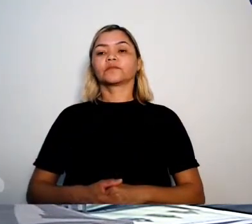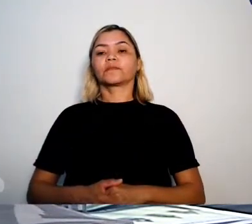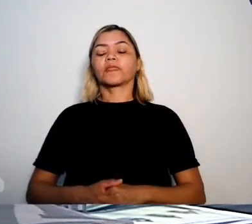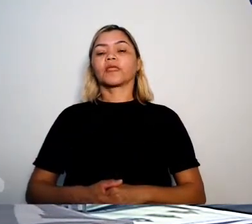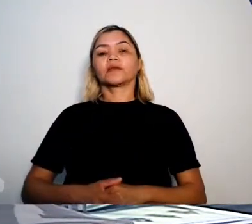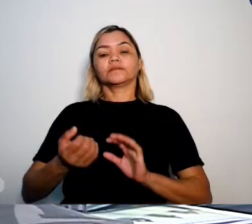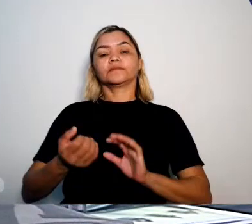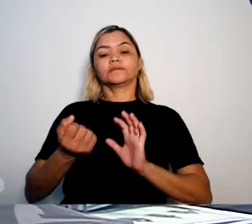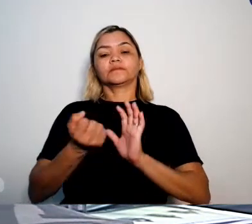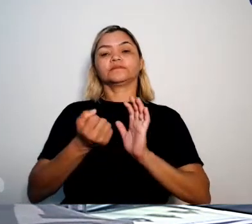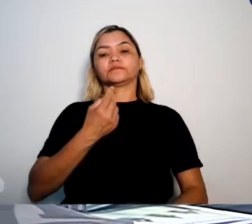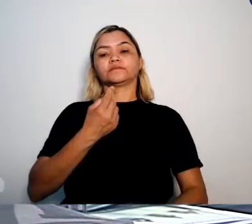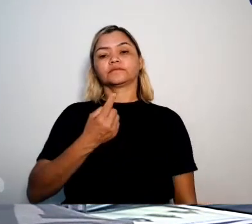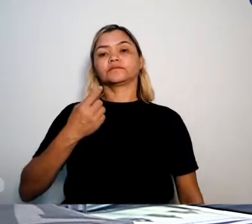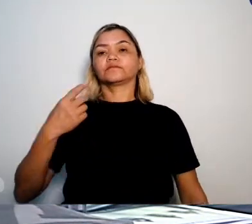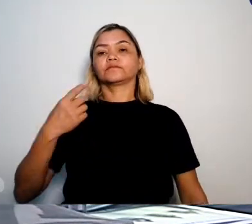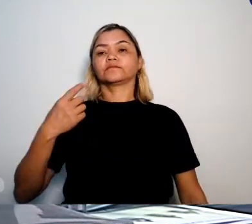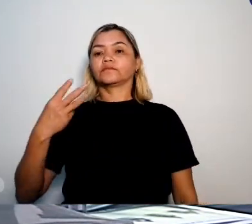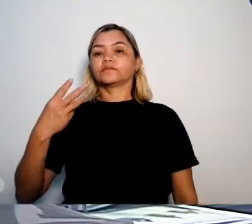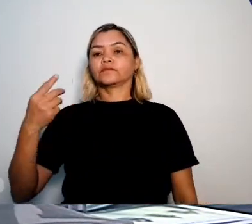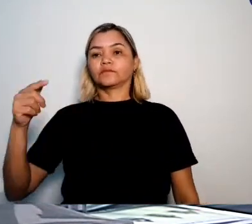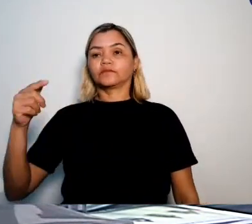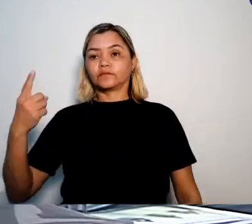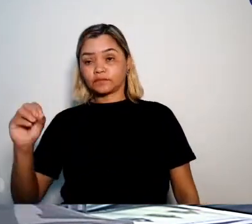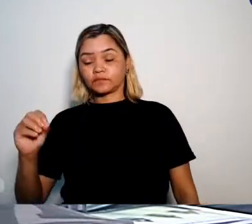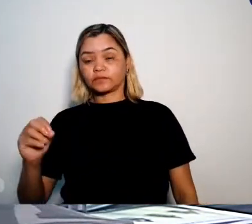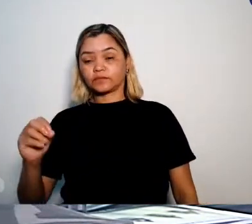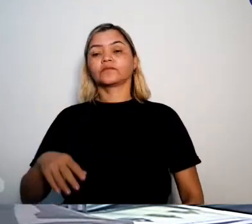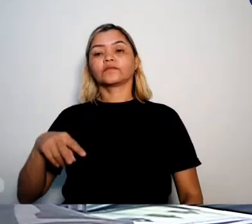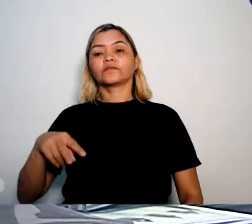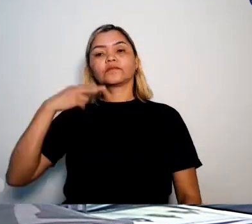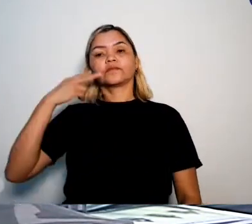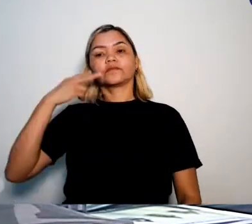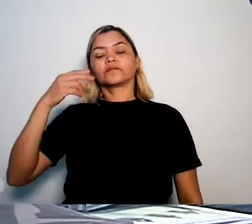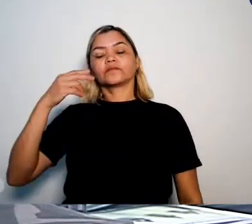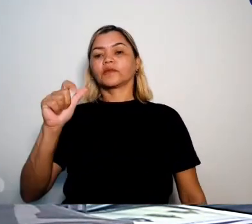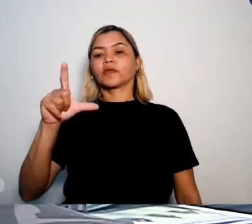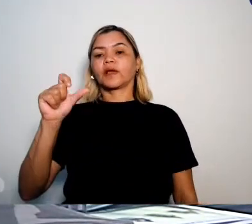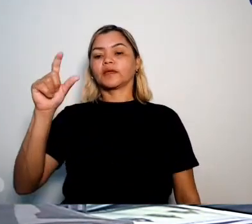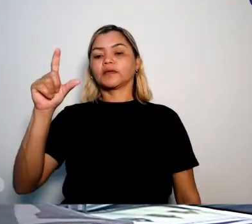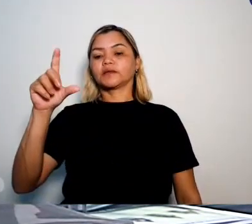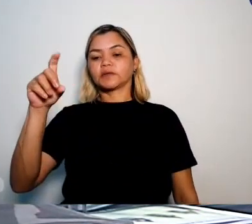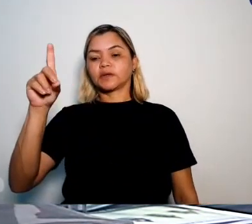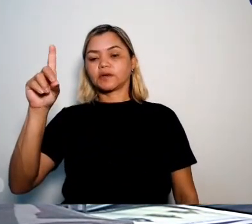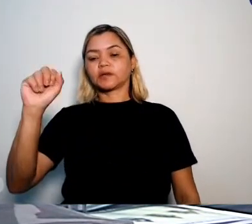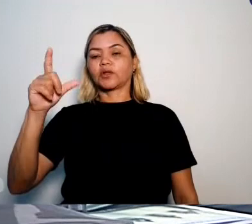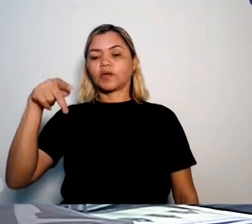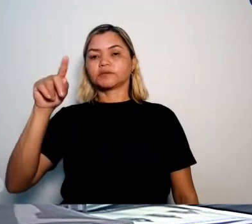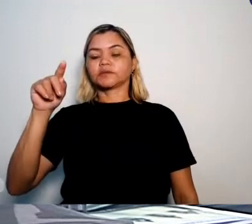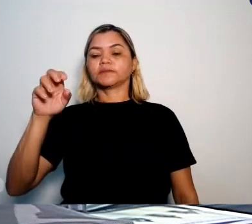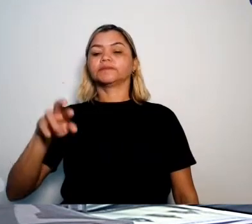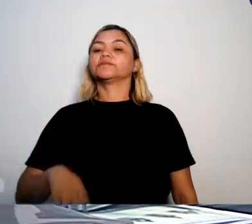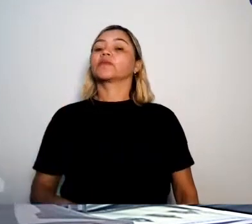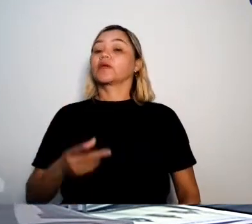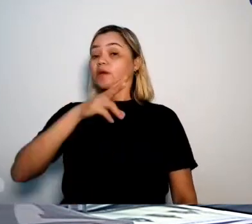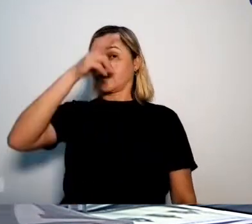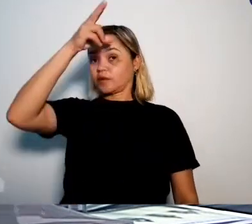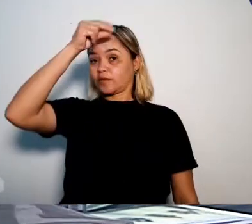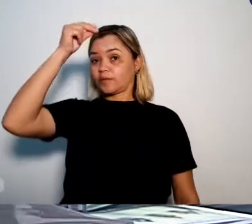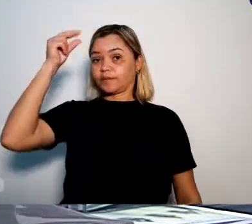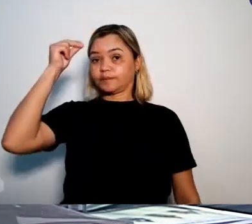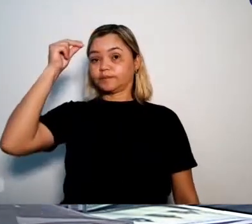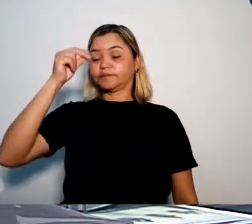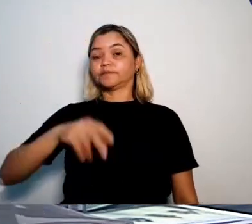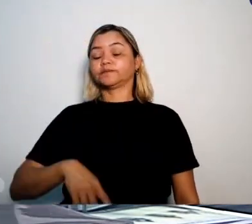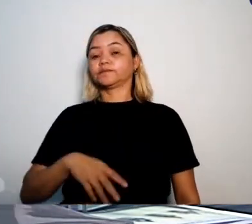1310, de autoria da vereadora Alessandra Lucchesi, ao presidente da Câmara Municipal,